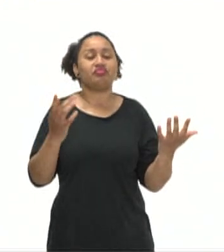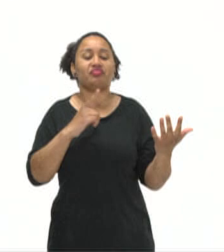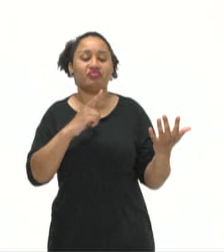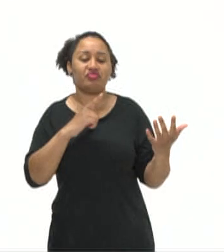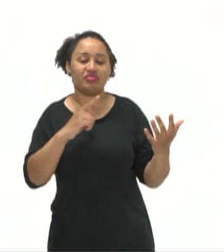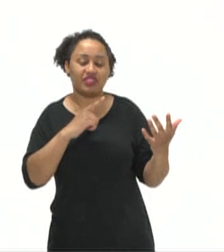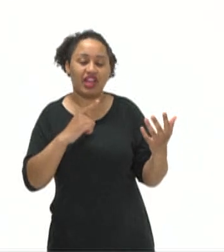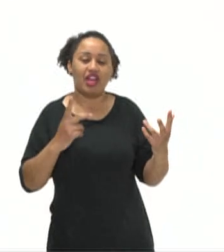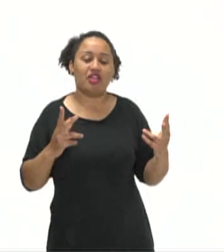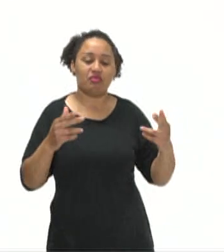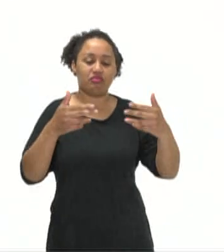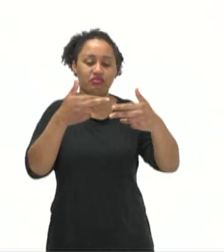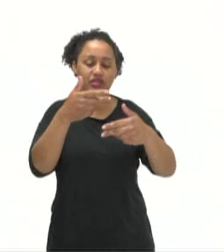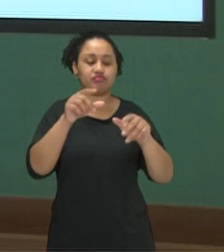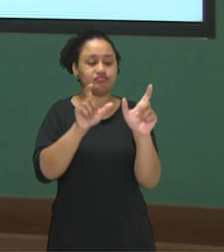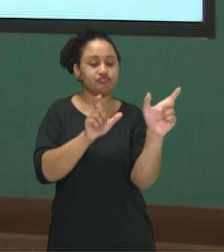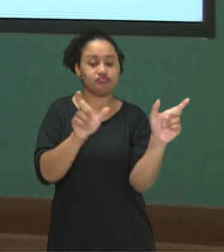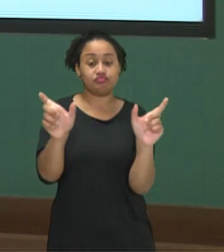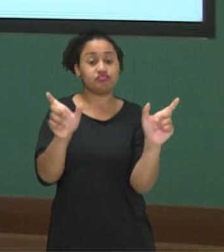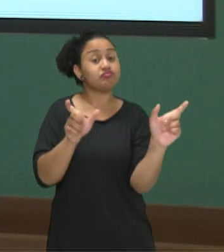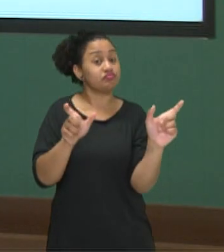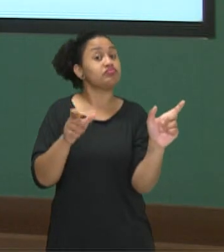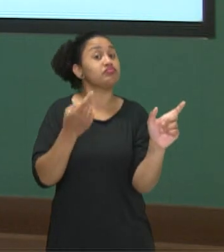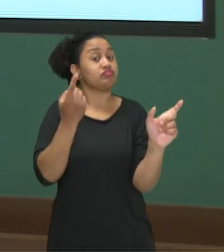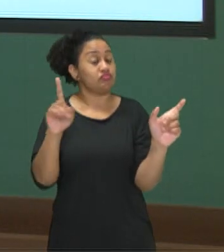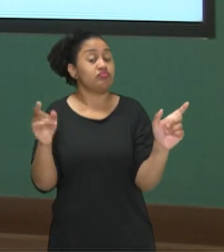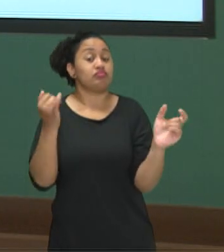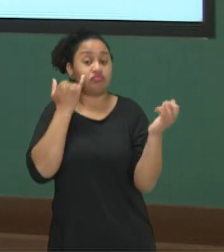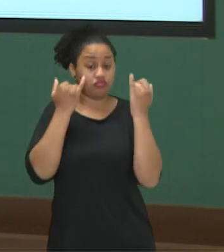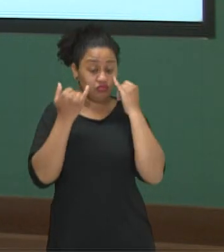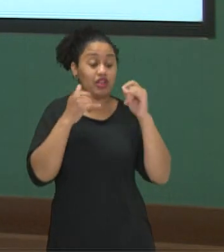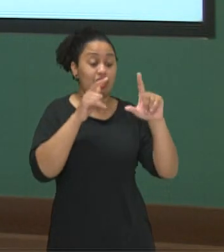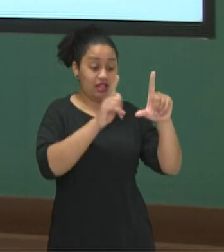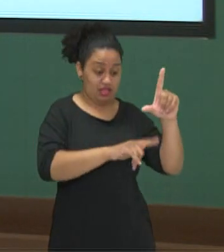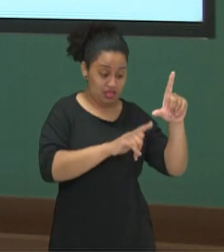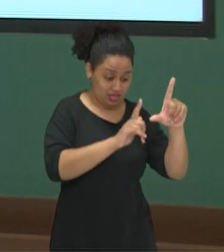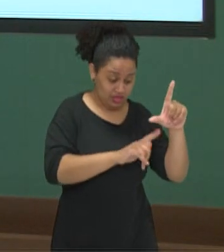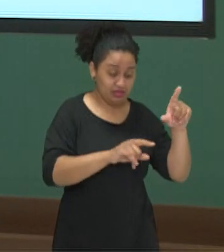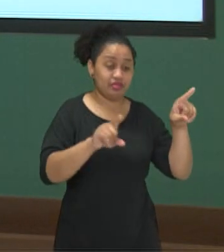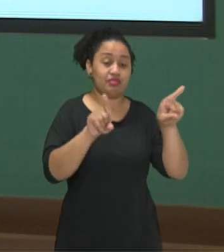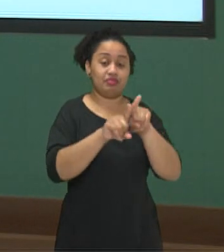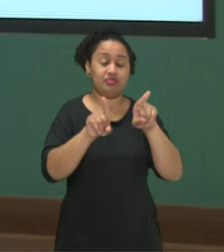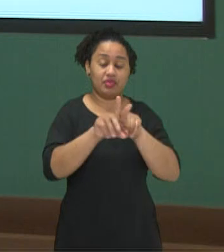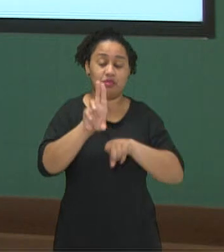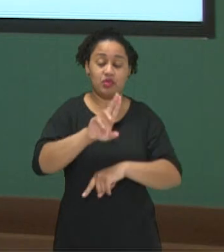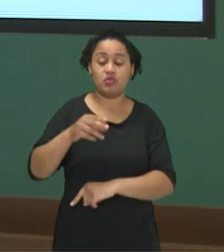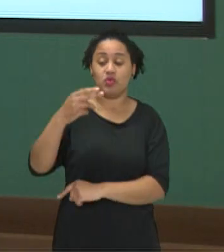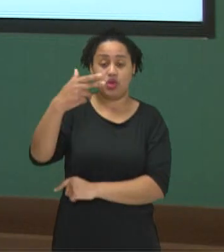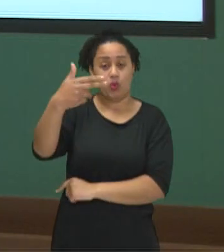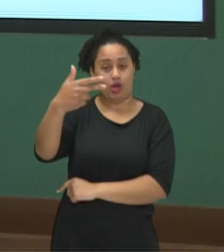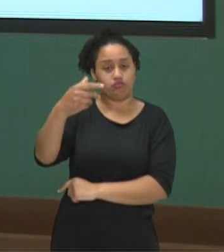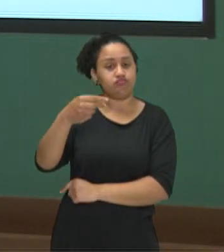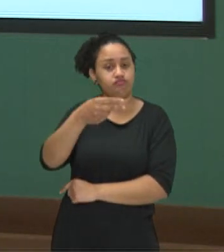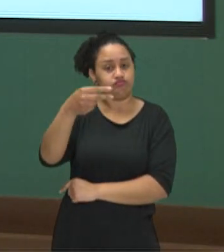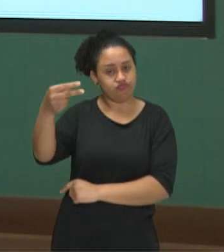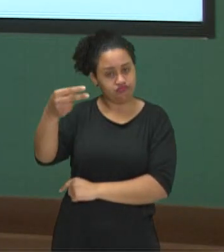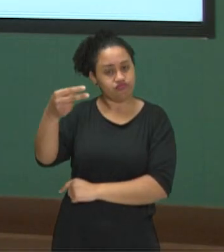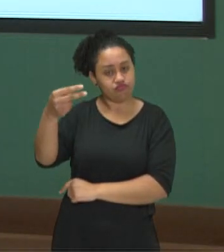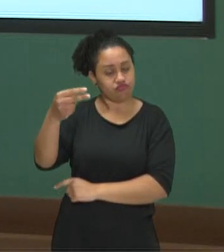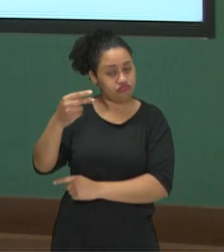uma igualdade, outra informação. Além de uma letra, eu vou usar o sinal de igual. Por